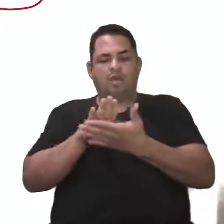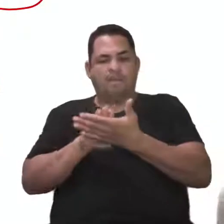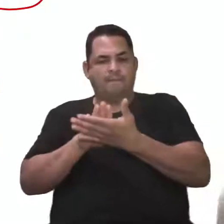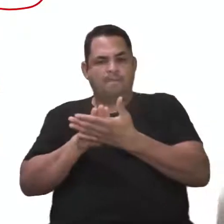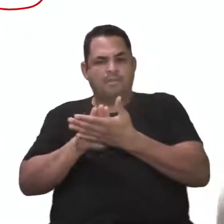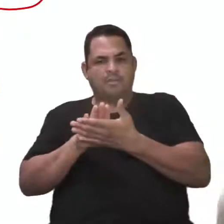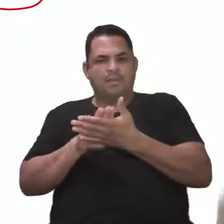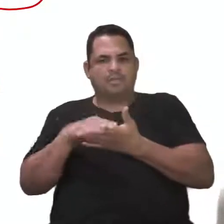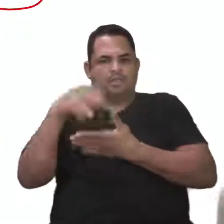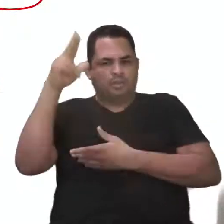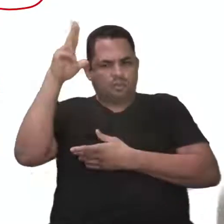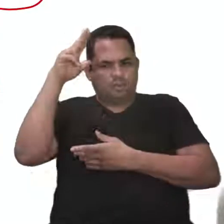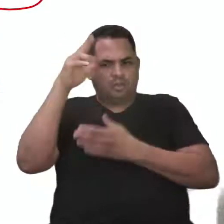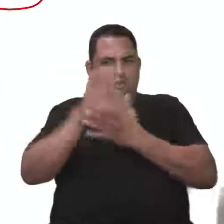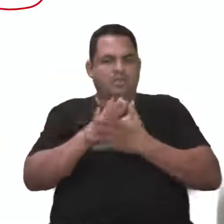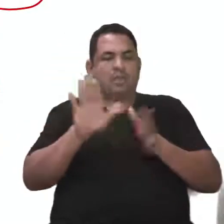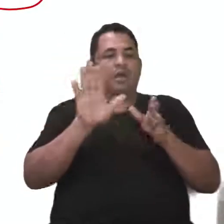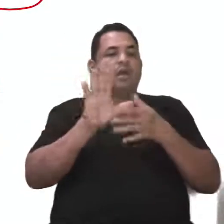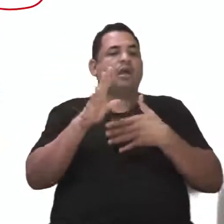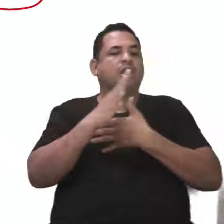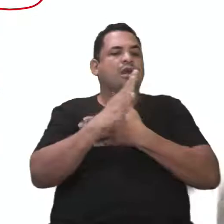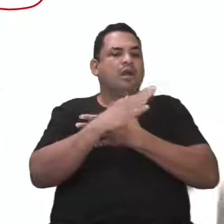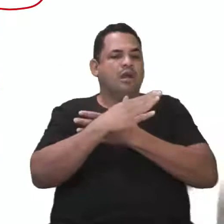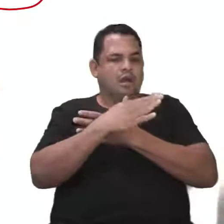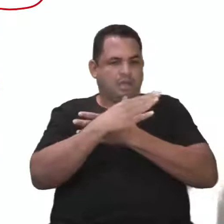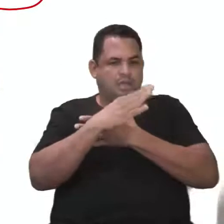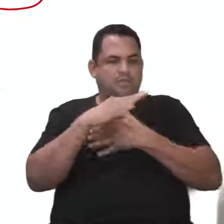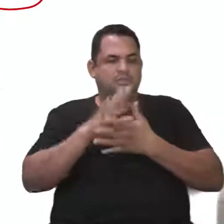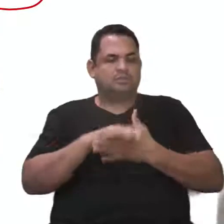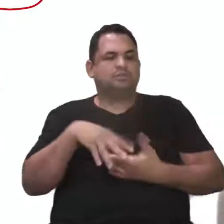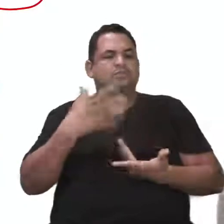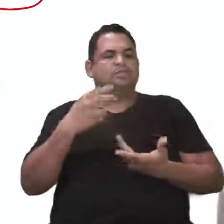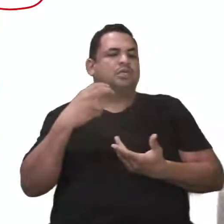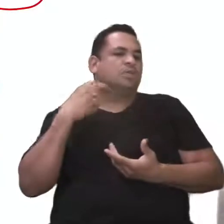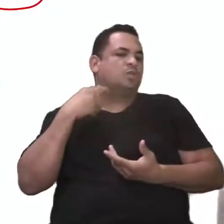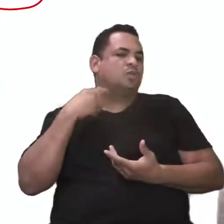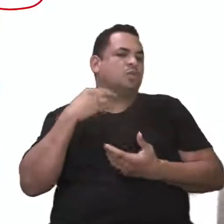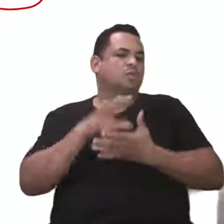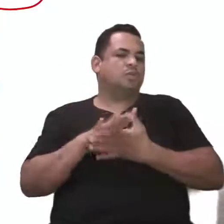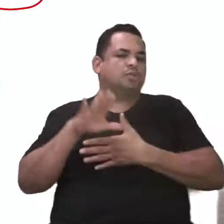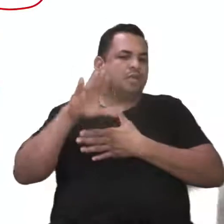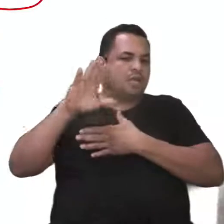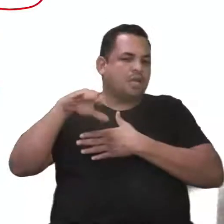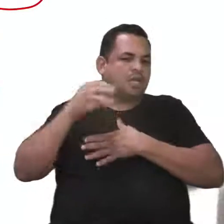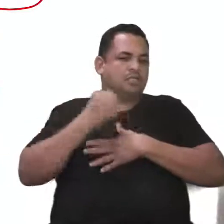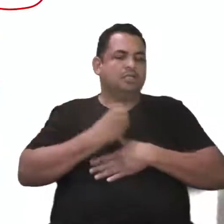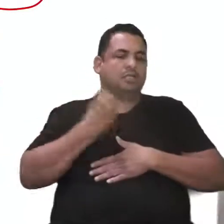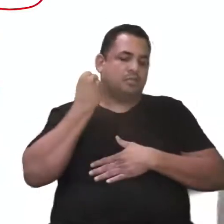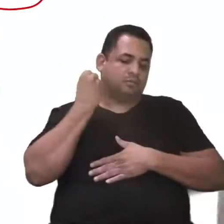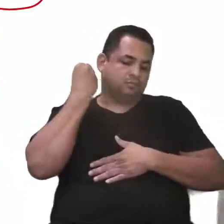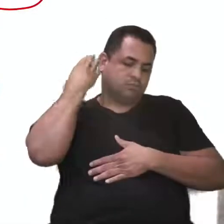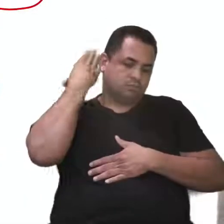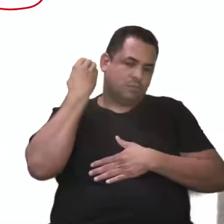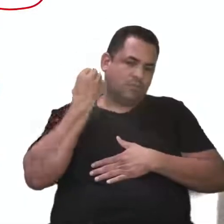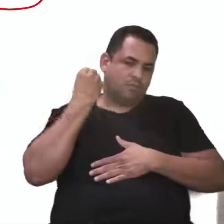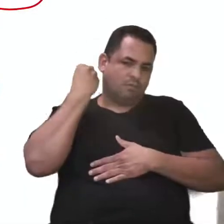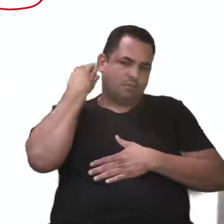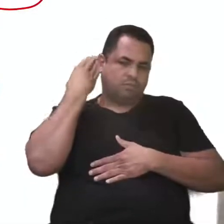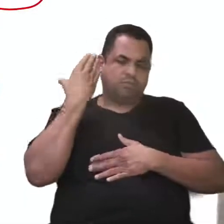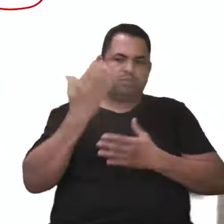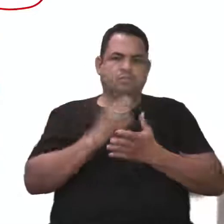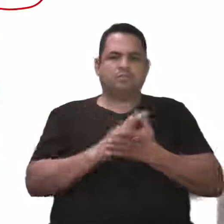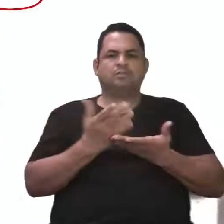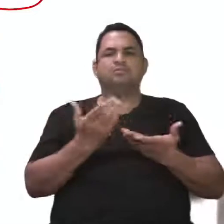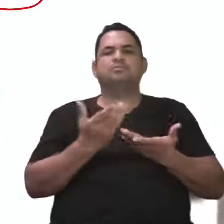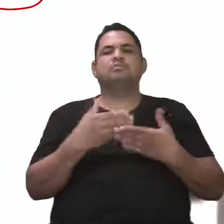do cavalo, você tem a asa do morcego e a nadadeira da baleia. O que esses